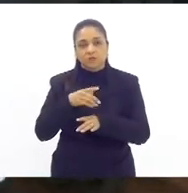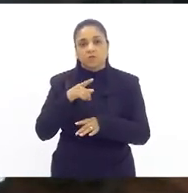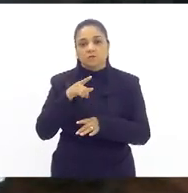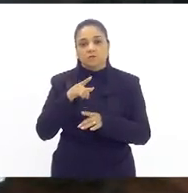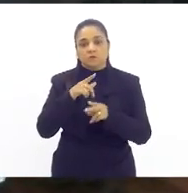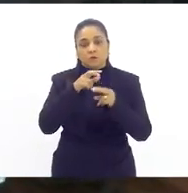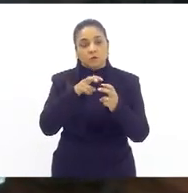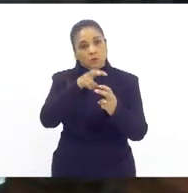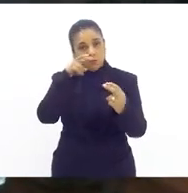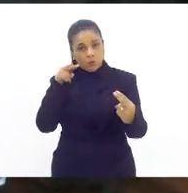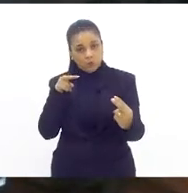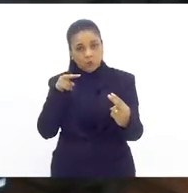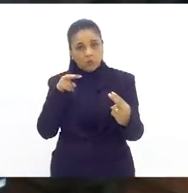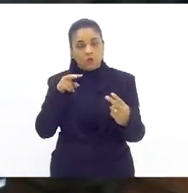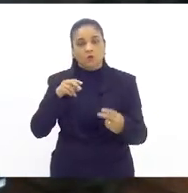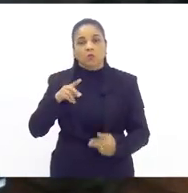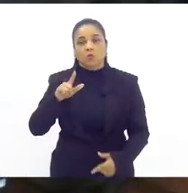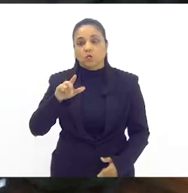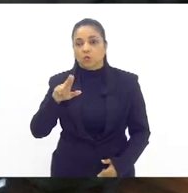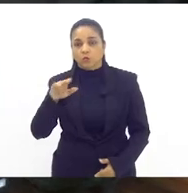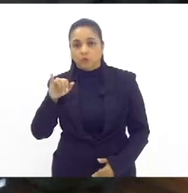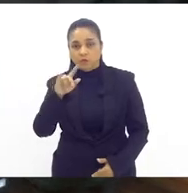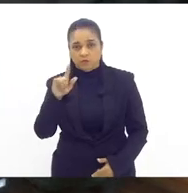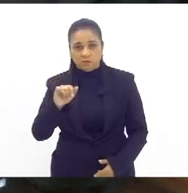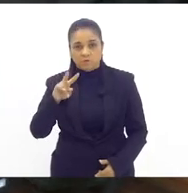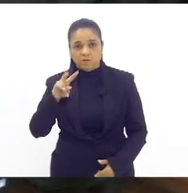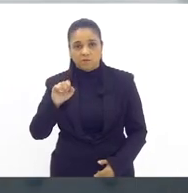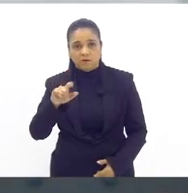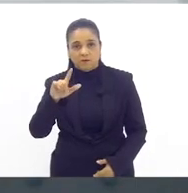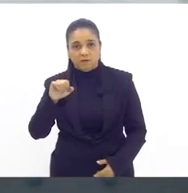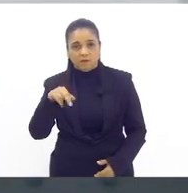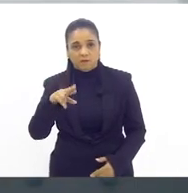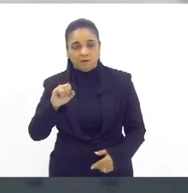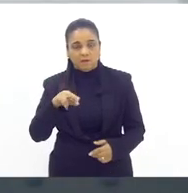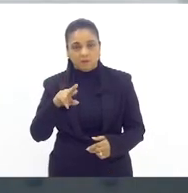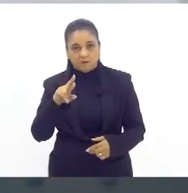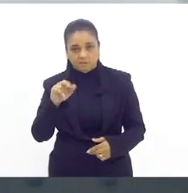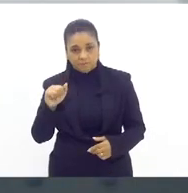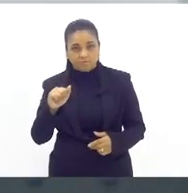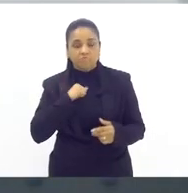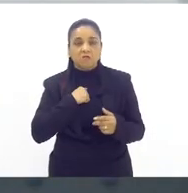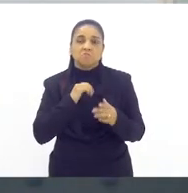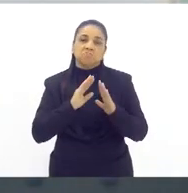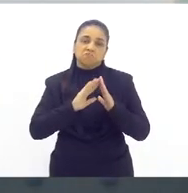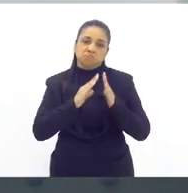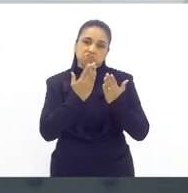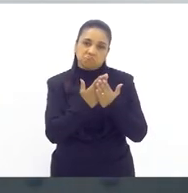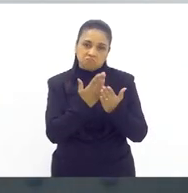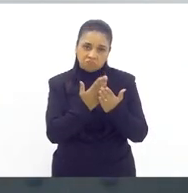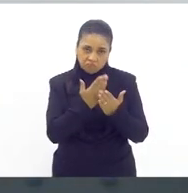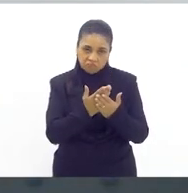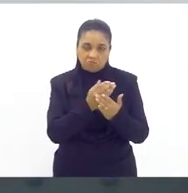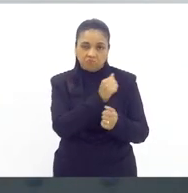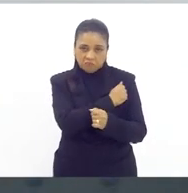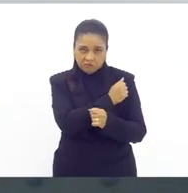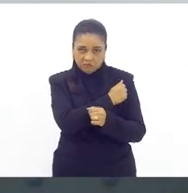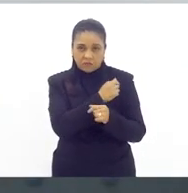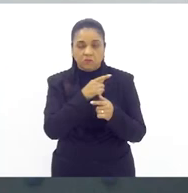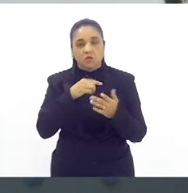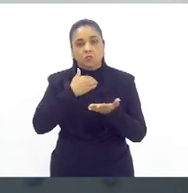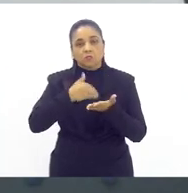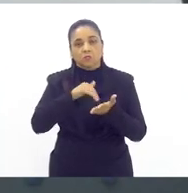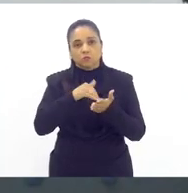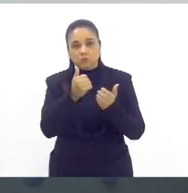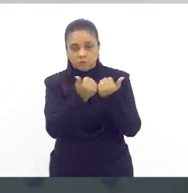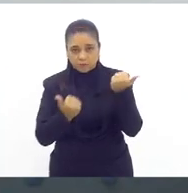da União Brasileira de estudante secundarista que tá acompanhando a reunião pelo zoom e o subsecretário de